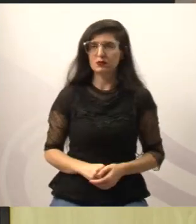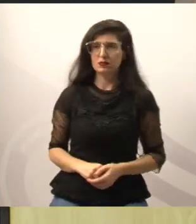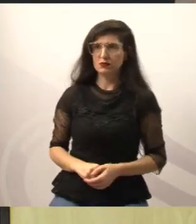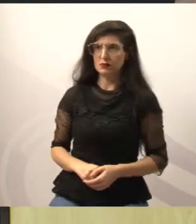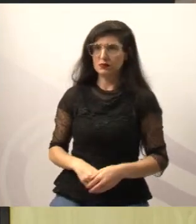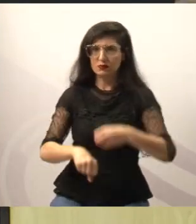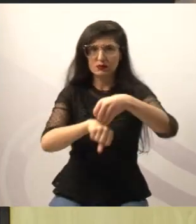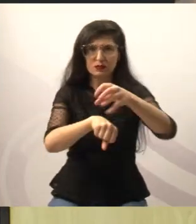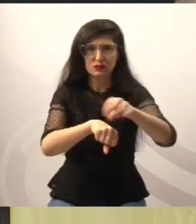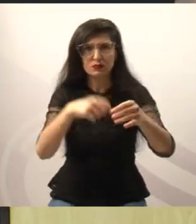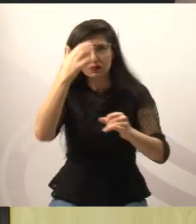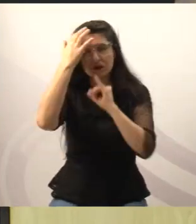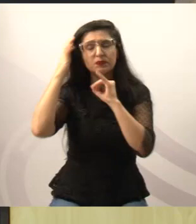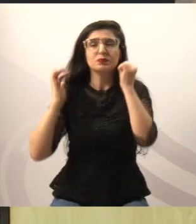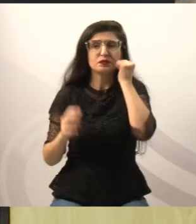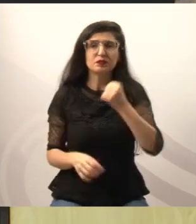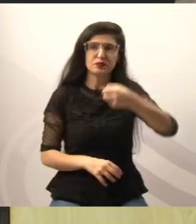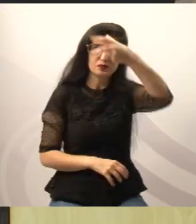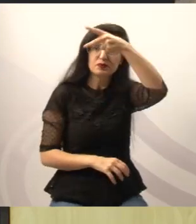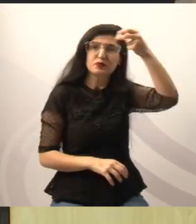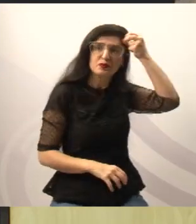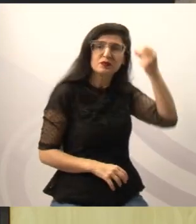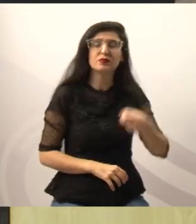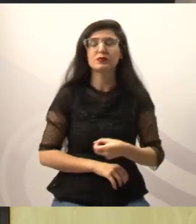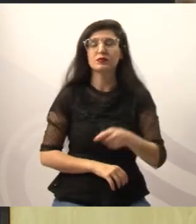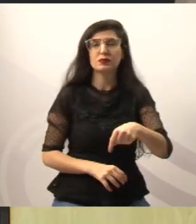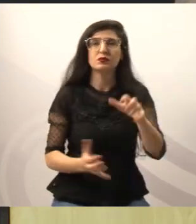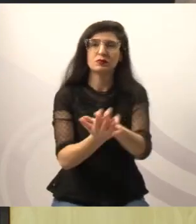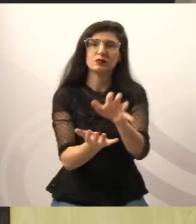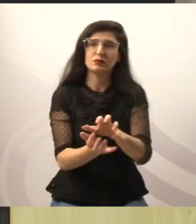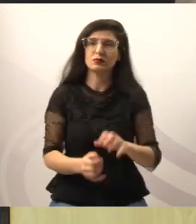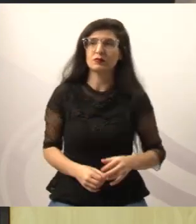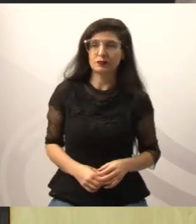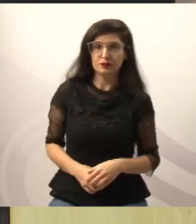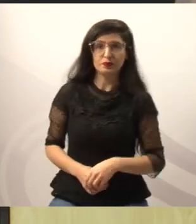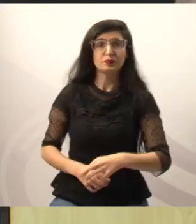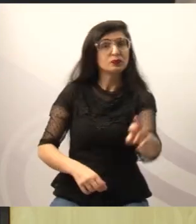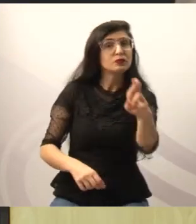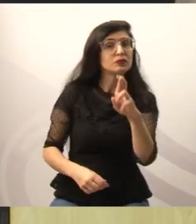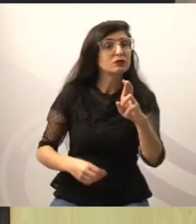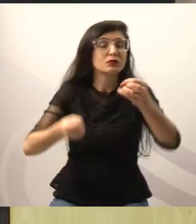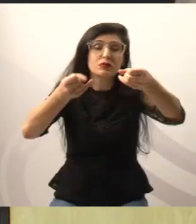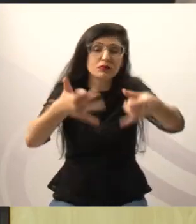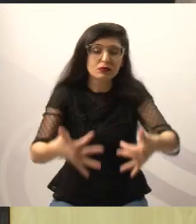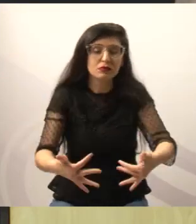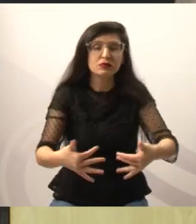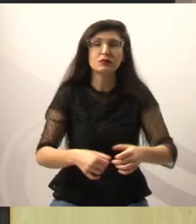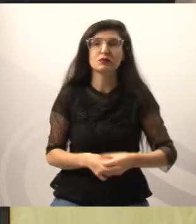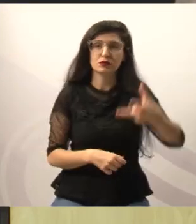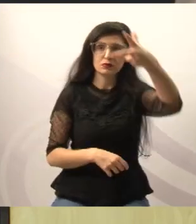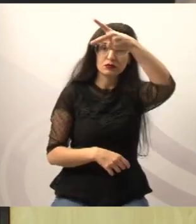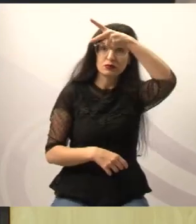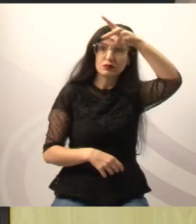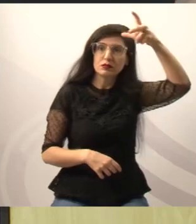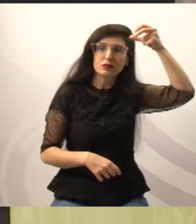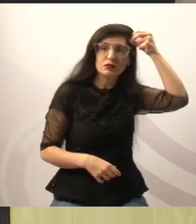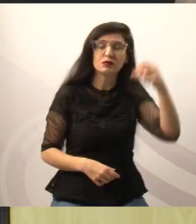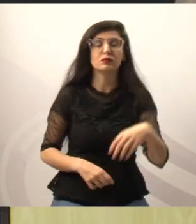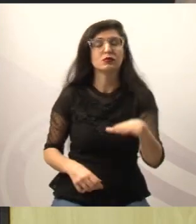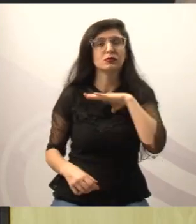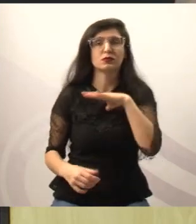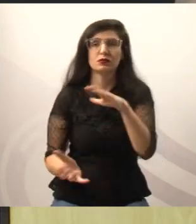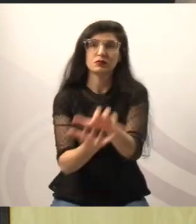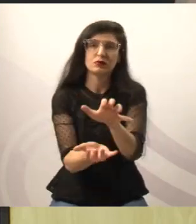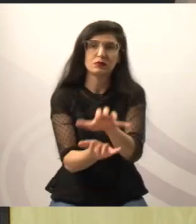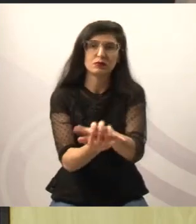seja encaminhado ao senhor prefeito municipal de Jacareí o seguinte pedido de informações. Primeiro, qual o posicionamento da Prefeitura Municipal de Jacareí em